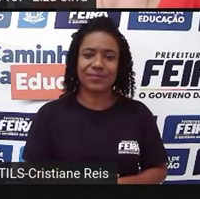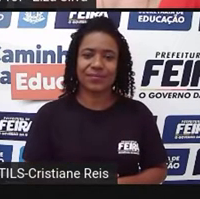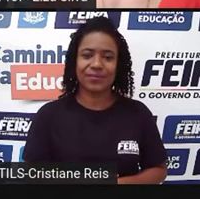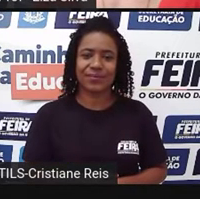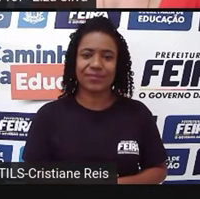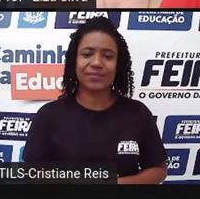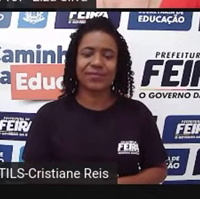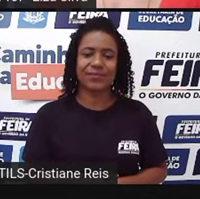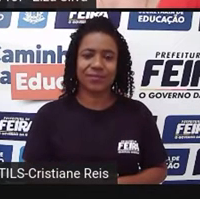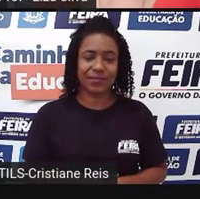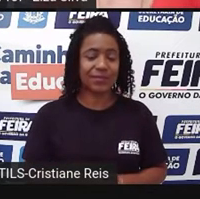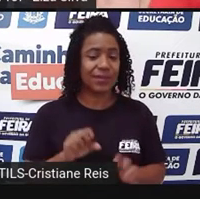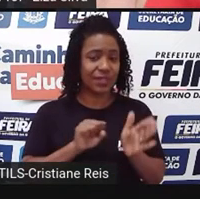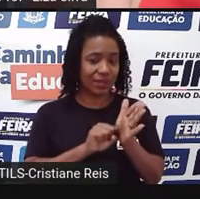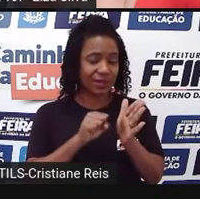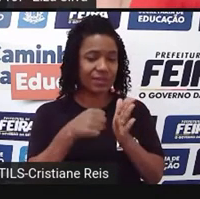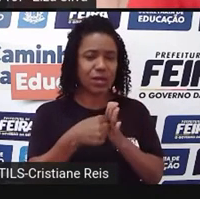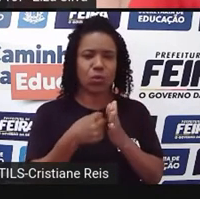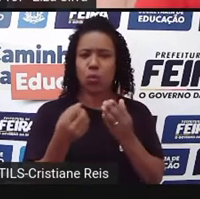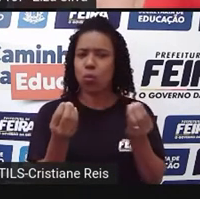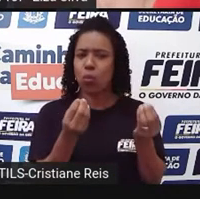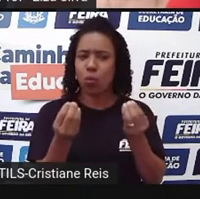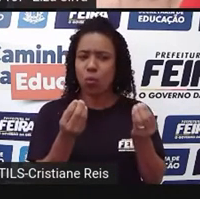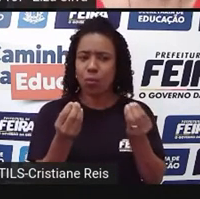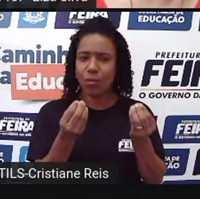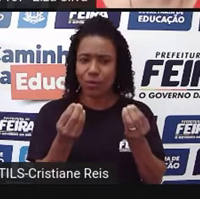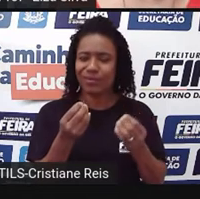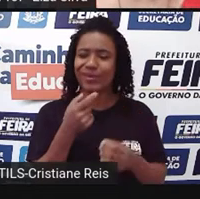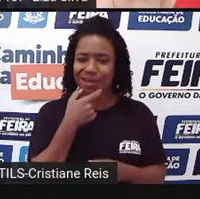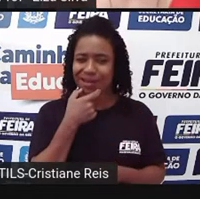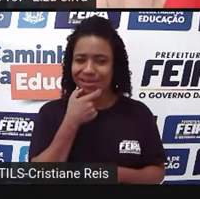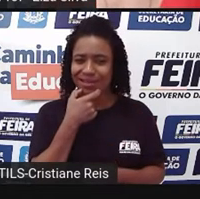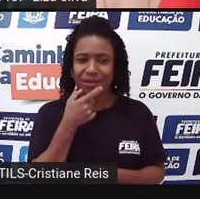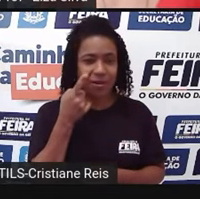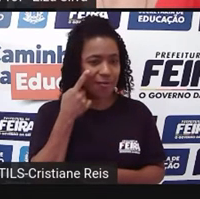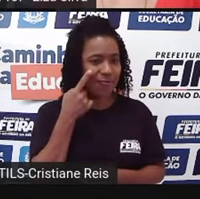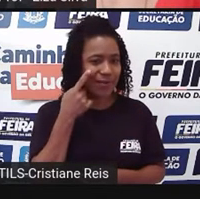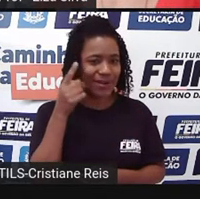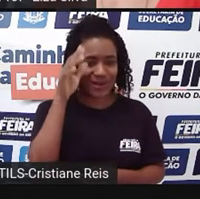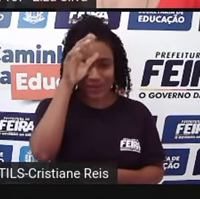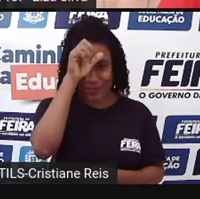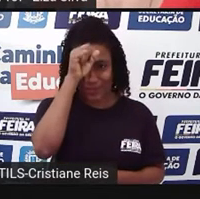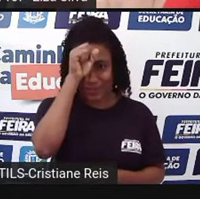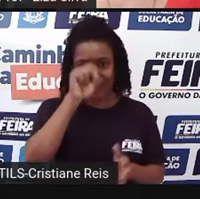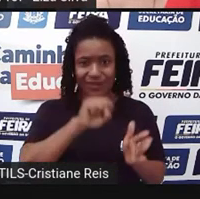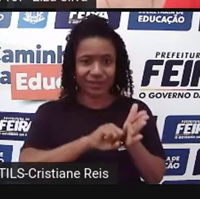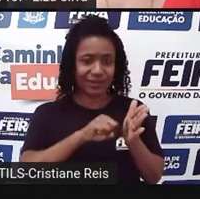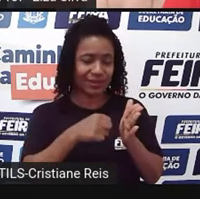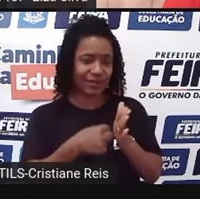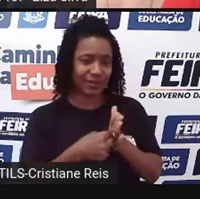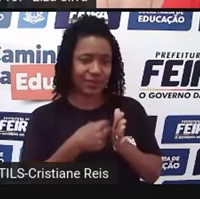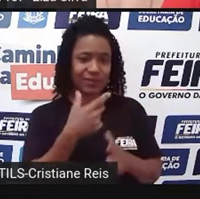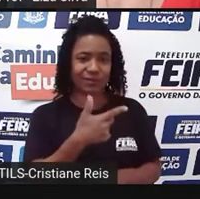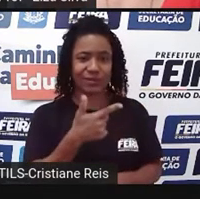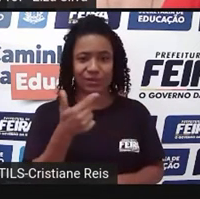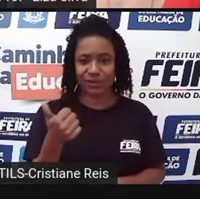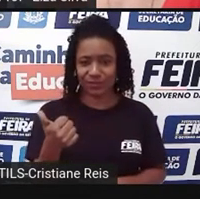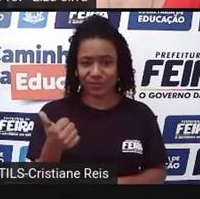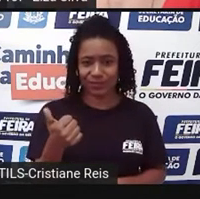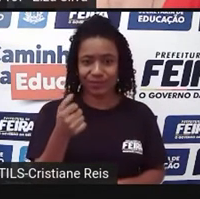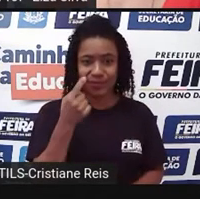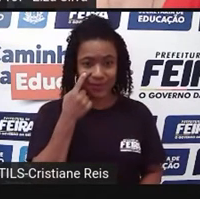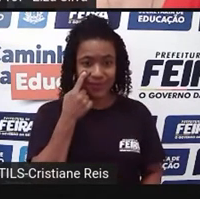Century séculos como representar os séculos muito fácil o G1 Enem english